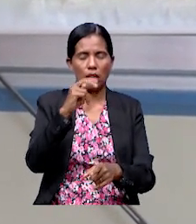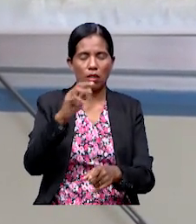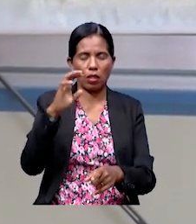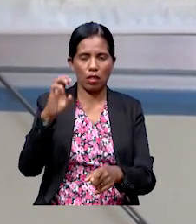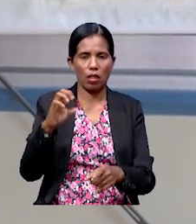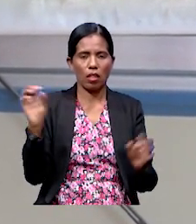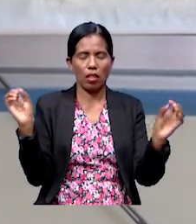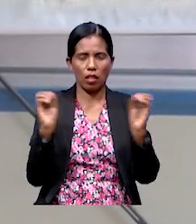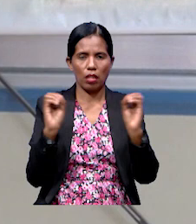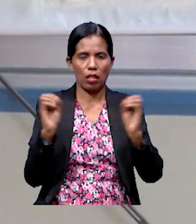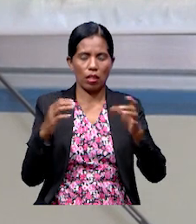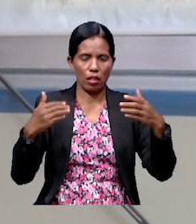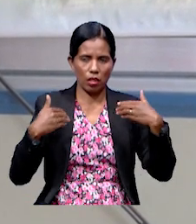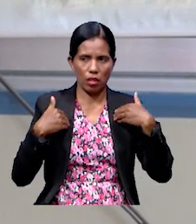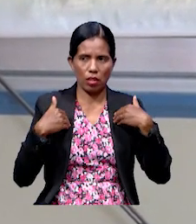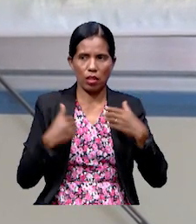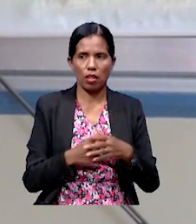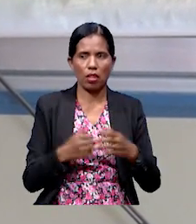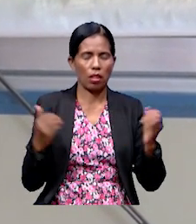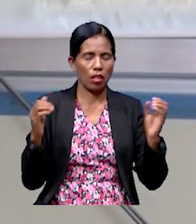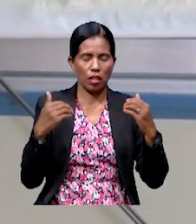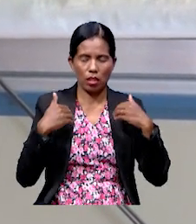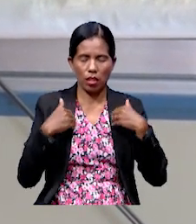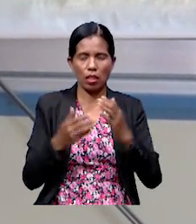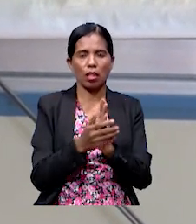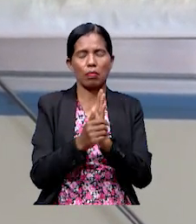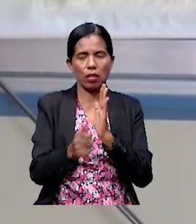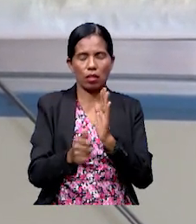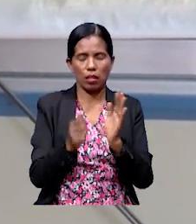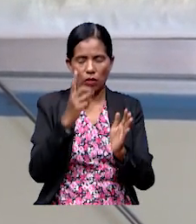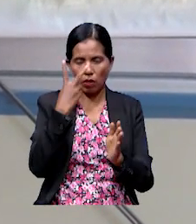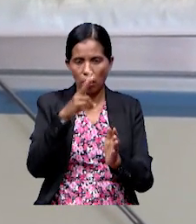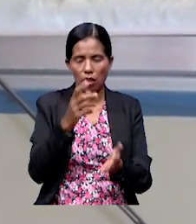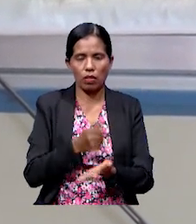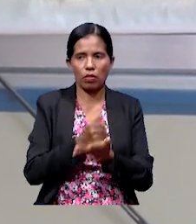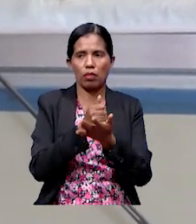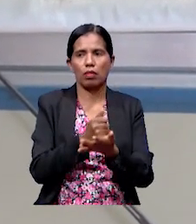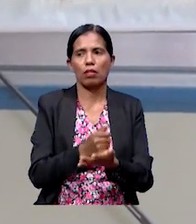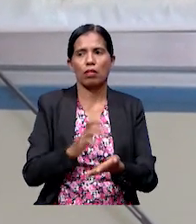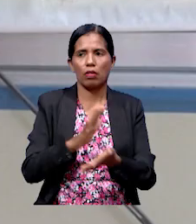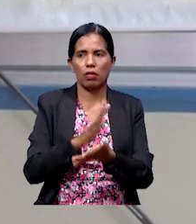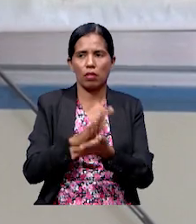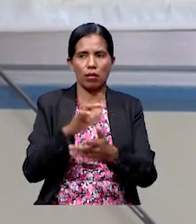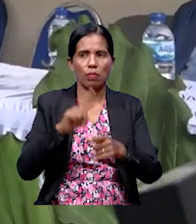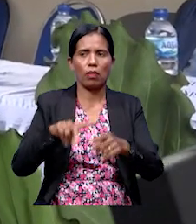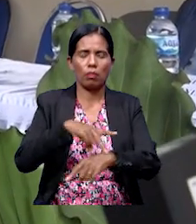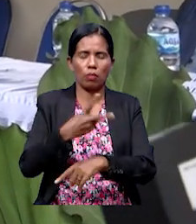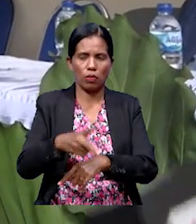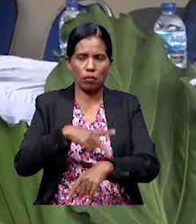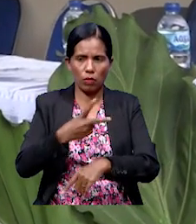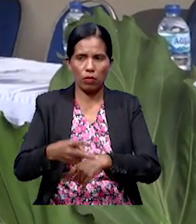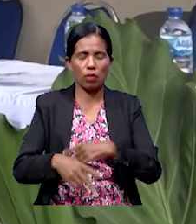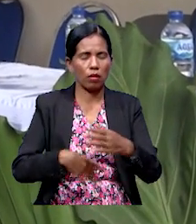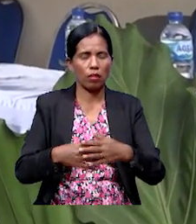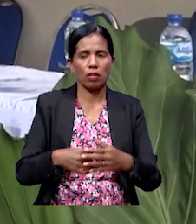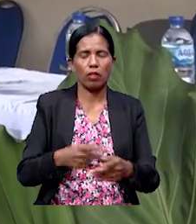ia lá do ia capacidade máxima atu tomata babo ser. Boletim de votos label munar vire fatfat.